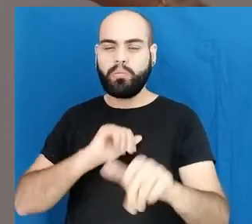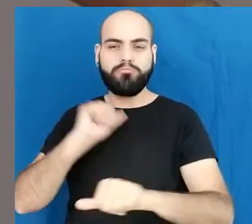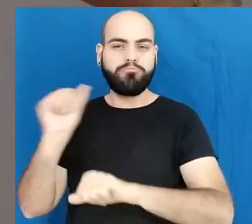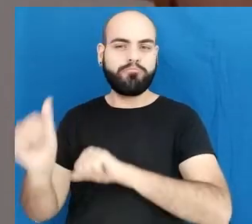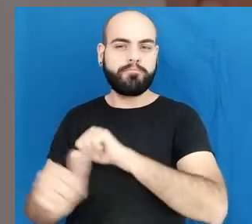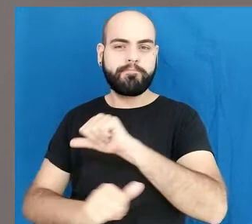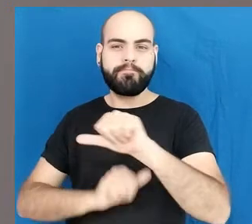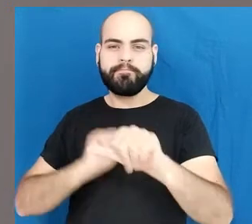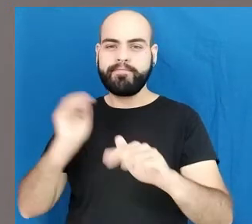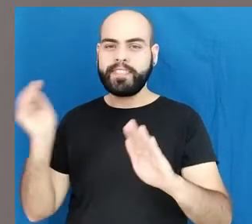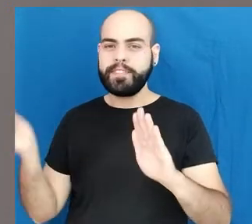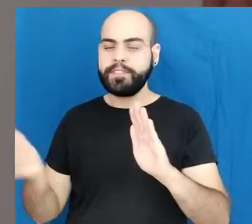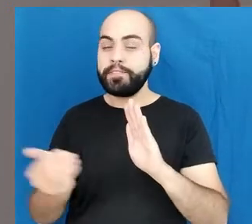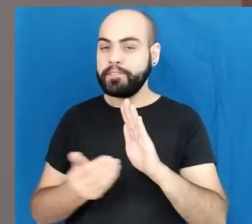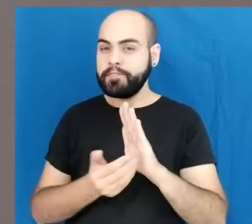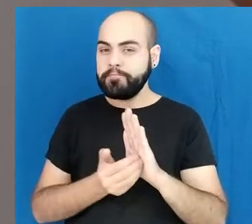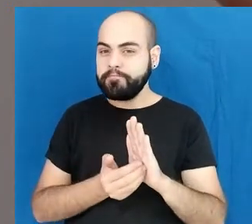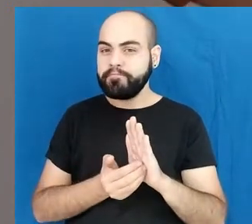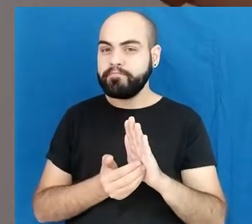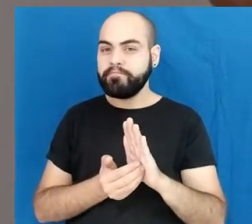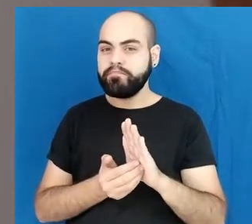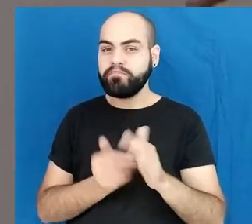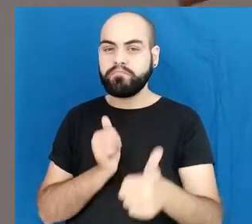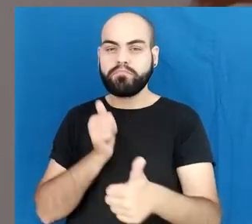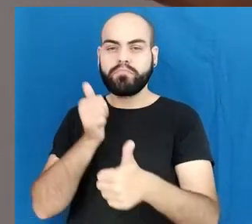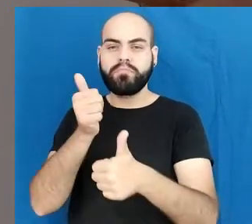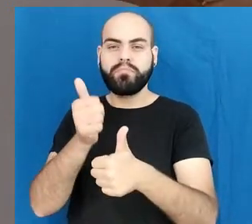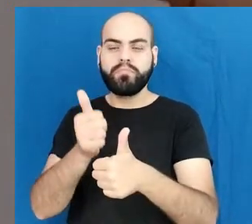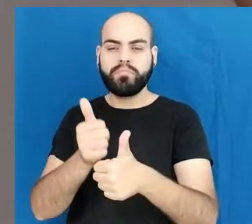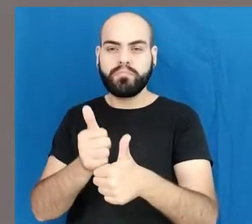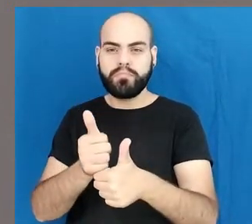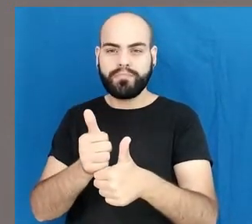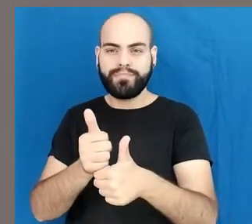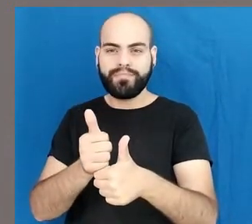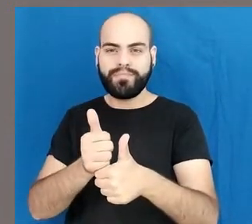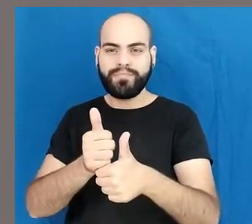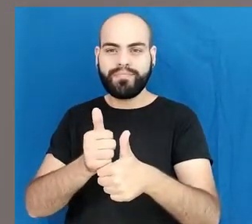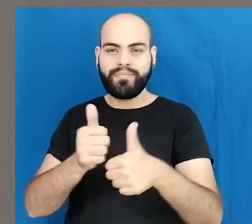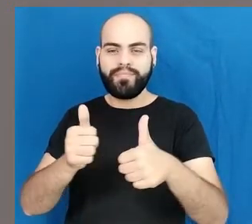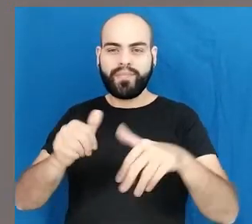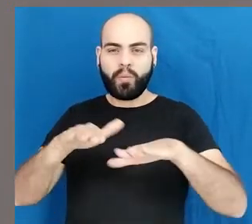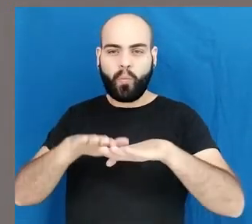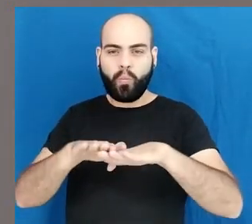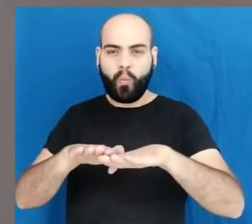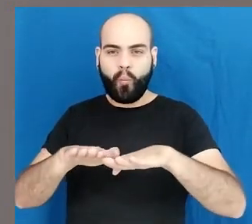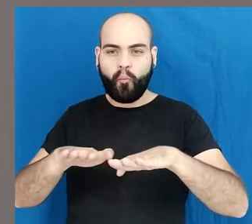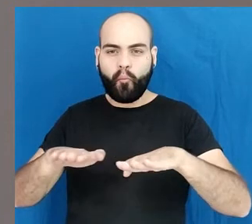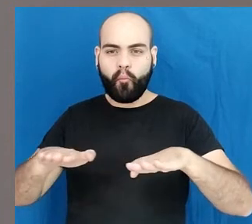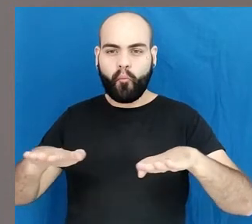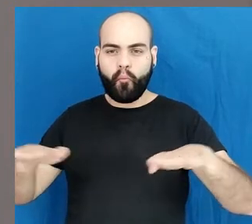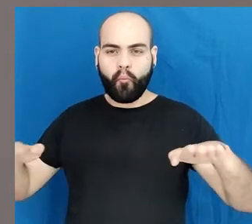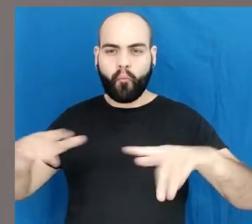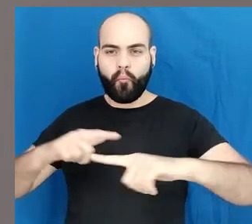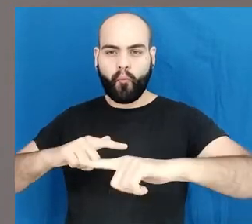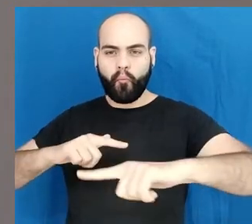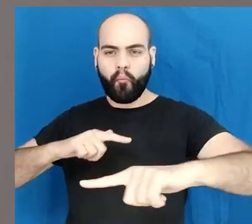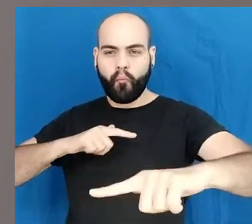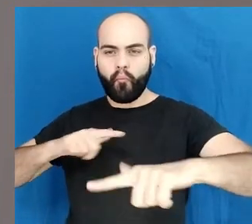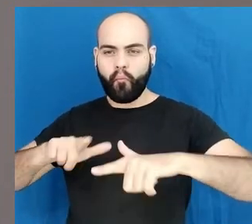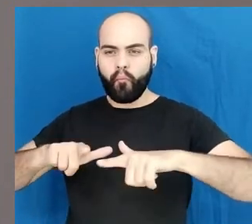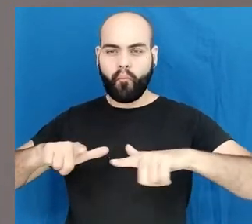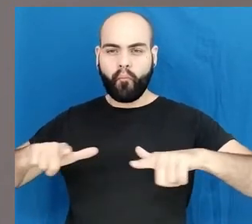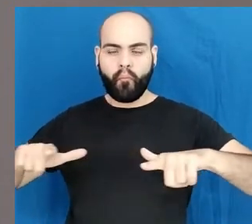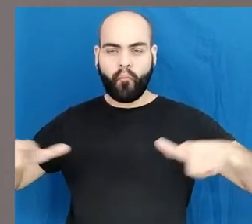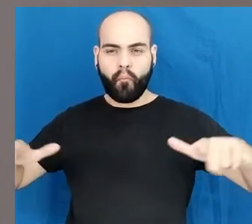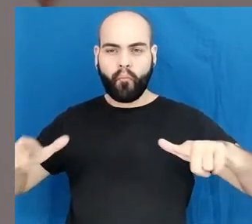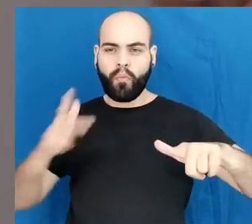aqui, todo esse pedaço aqui, tinham colocado uma murada de cimento, fazendo uma espécie de